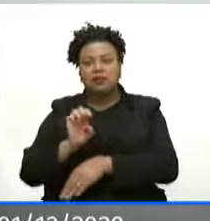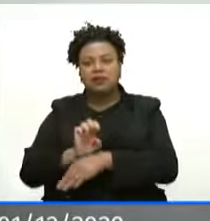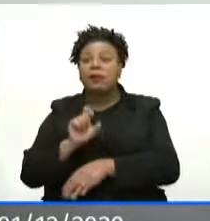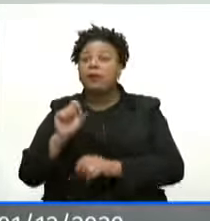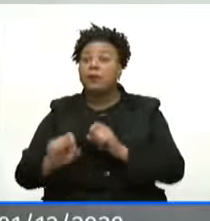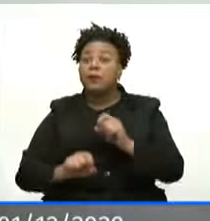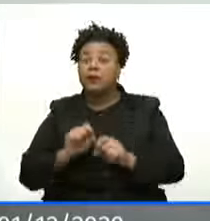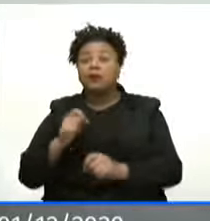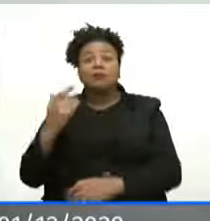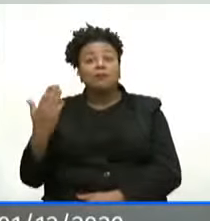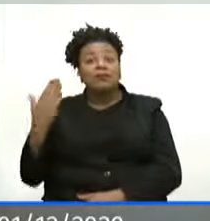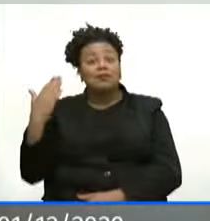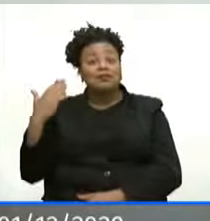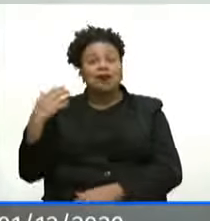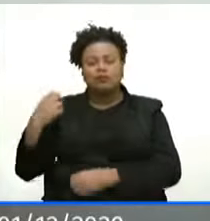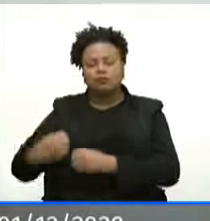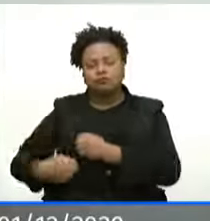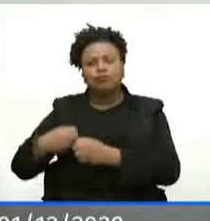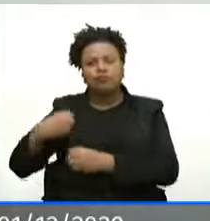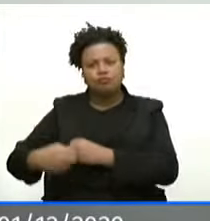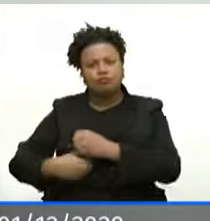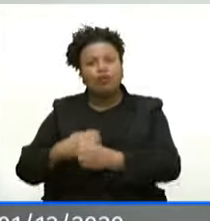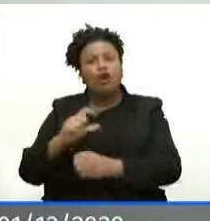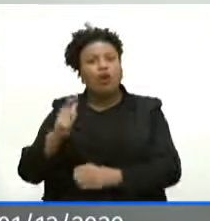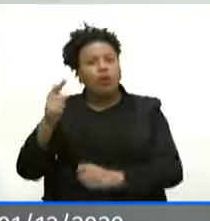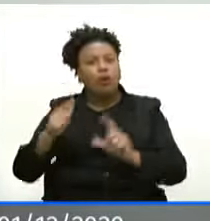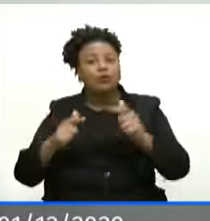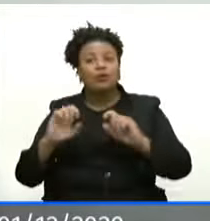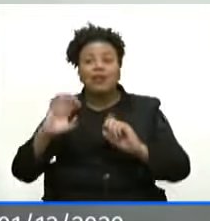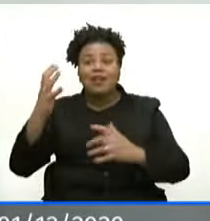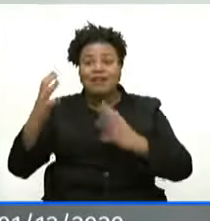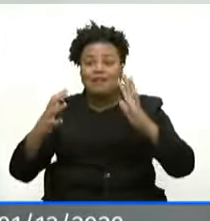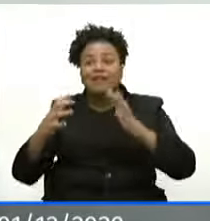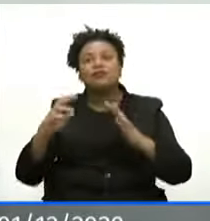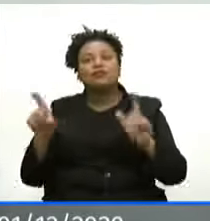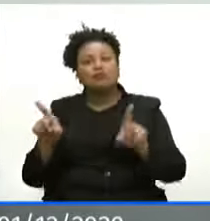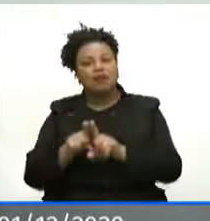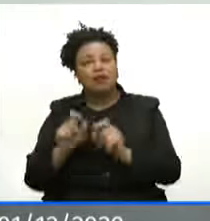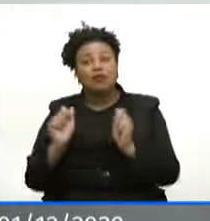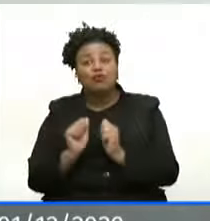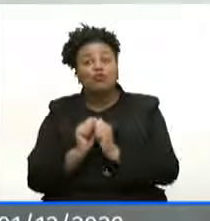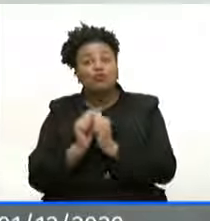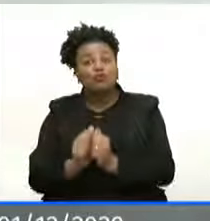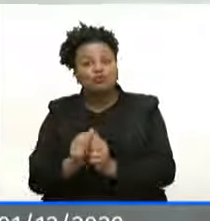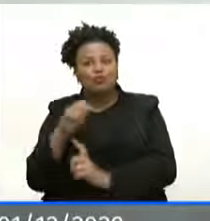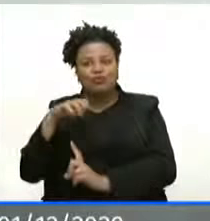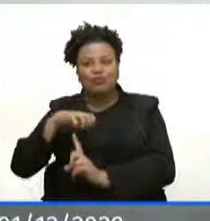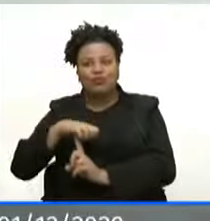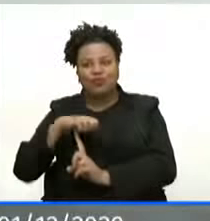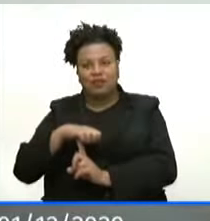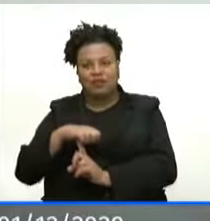que, durante o passar dos anos, outros eventos começaram a ocorrer paralelamente à feira,